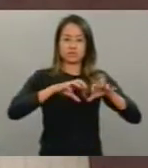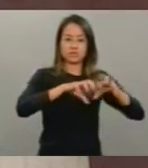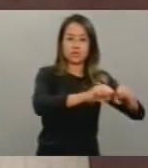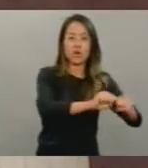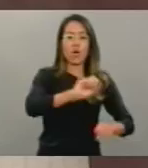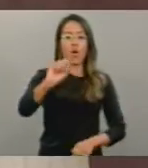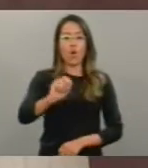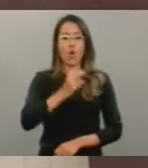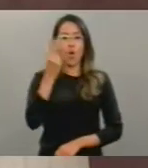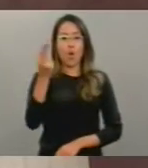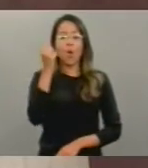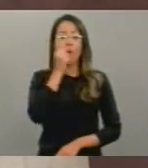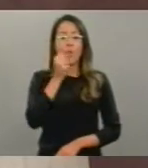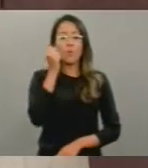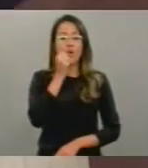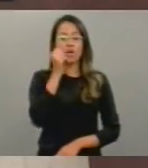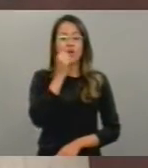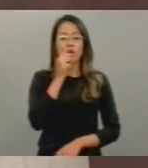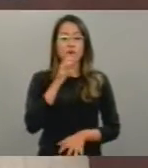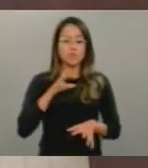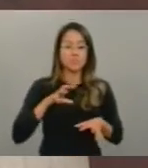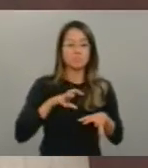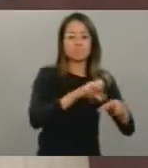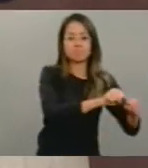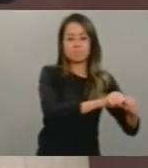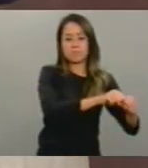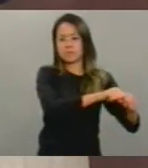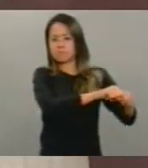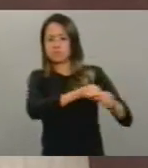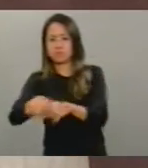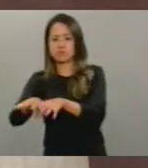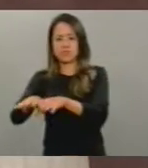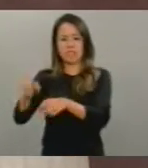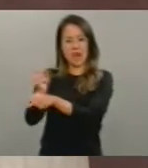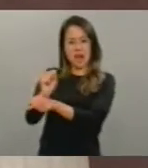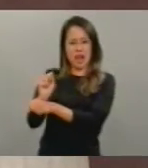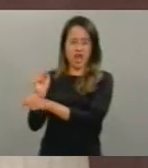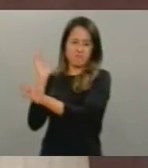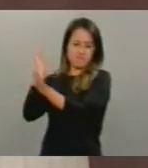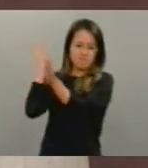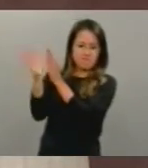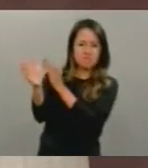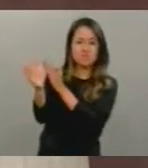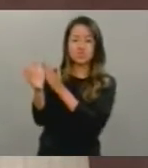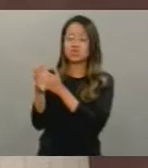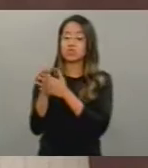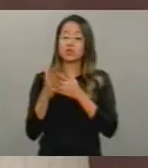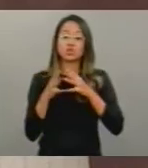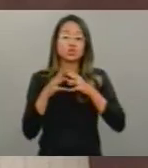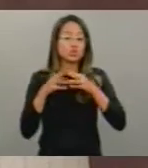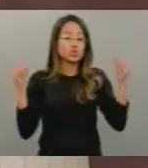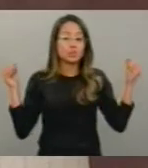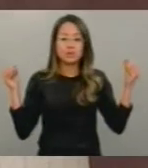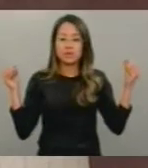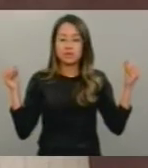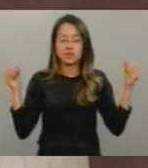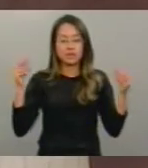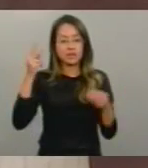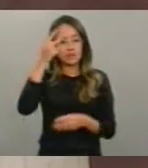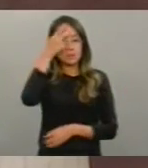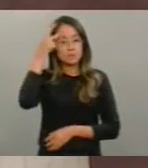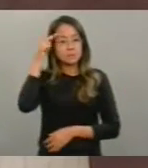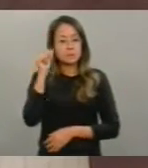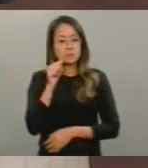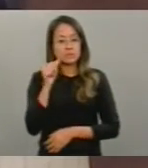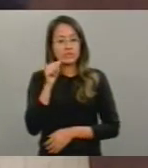de mulher honesta, que eram, obviamente, tipos penais, né? E aqui me permita um pouco do direito, eram tipos